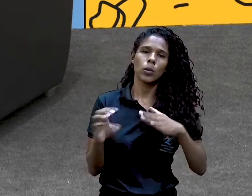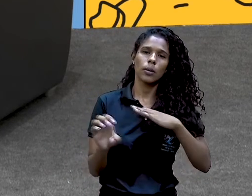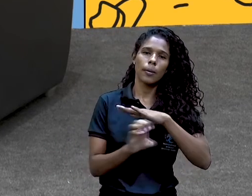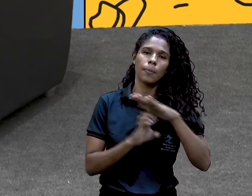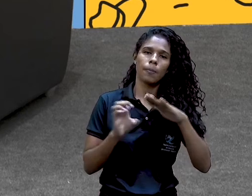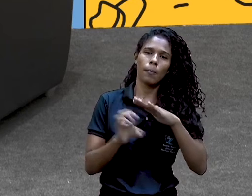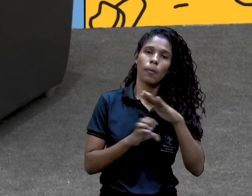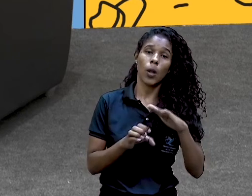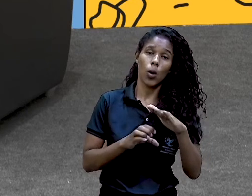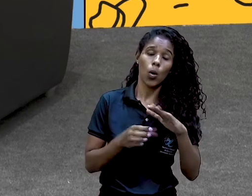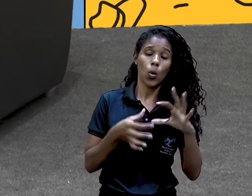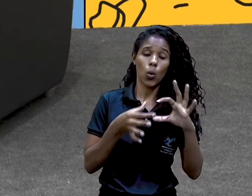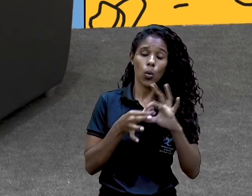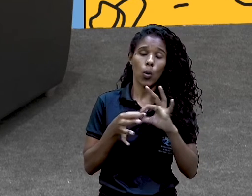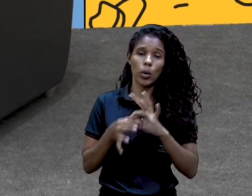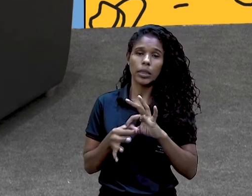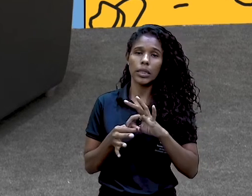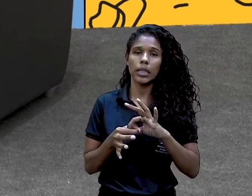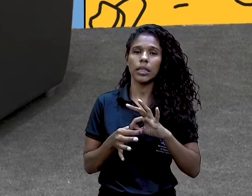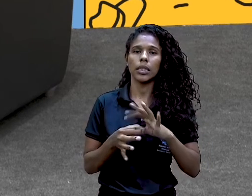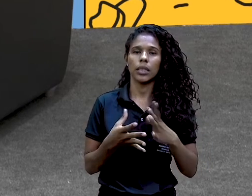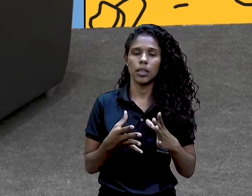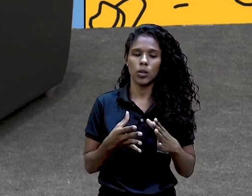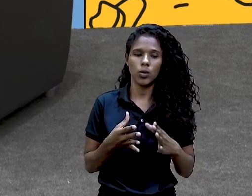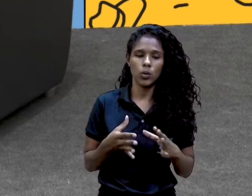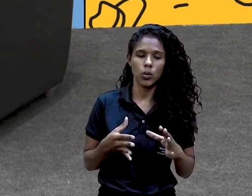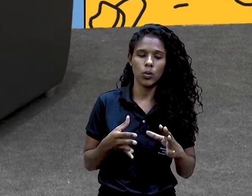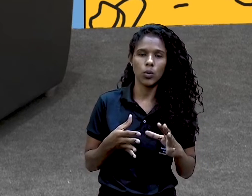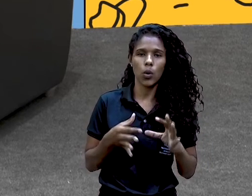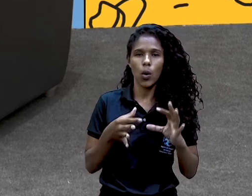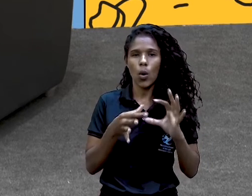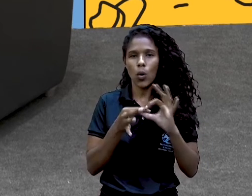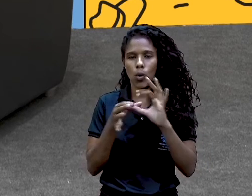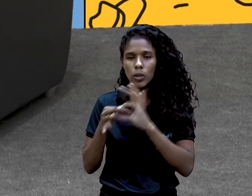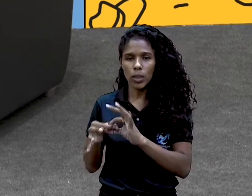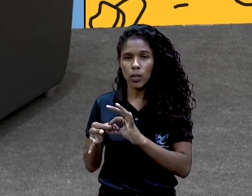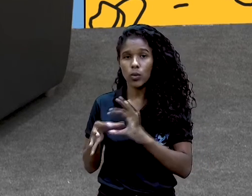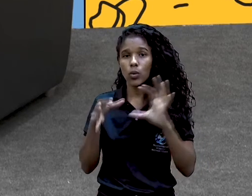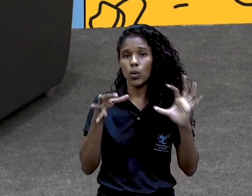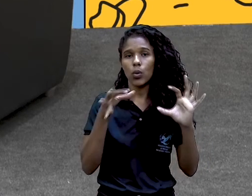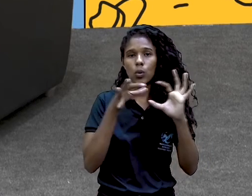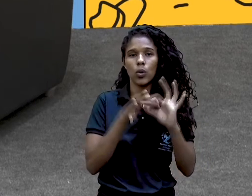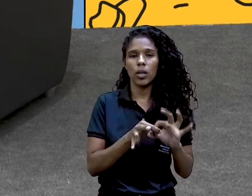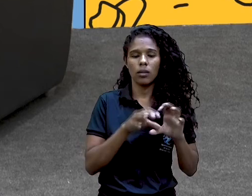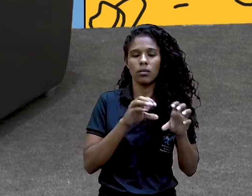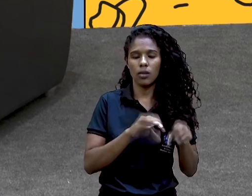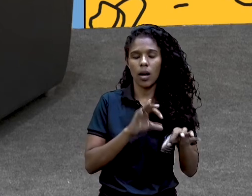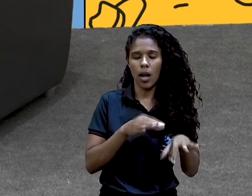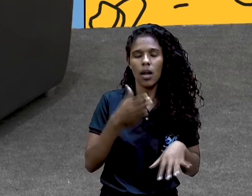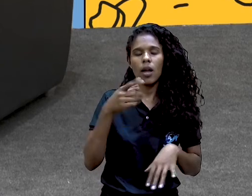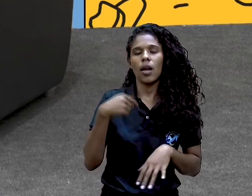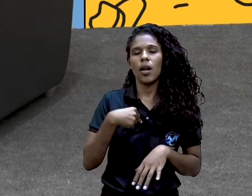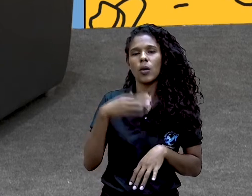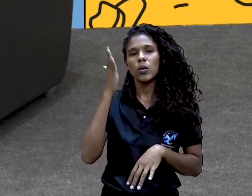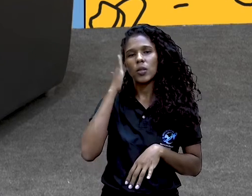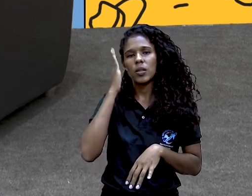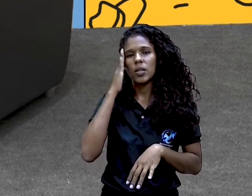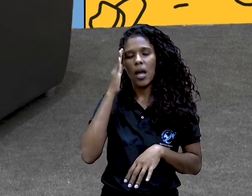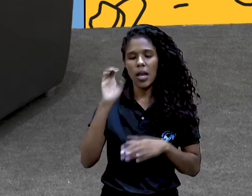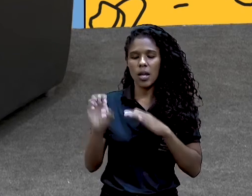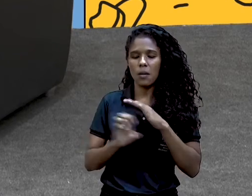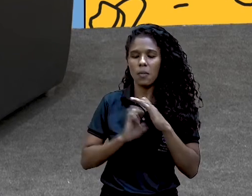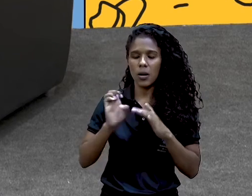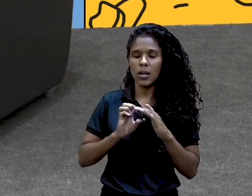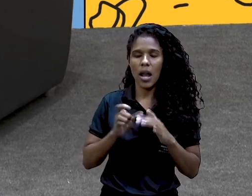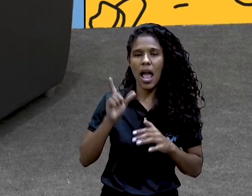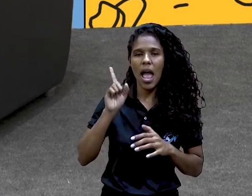envolvida nesse contexto, principalmente vinculado à educação, eu sei que ser empreendedor é muito mais do que trabalho, tem a ver com atitude, tem a